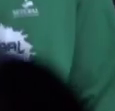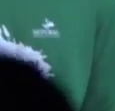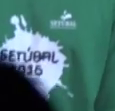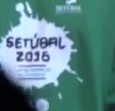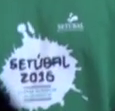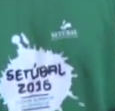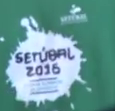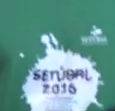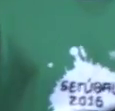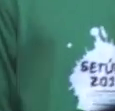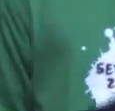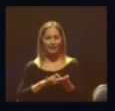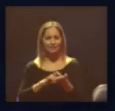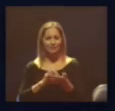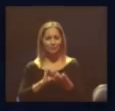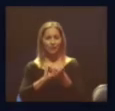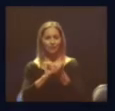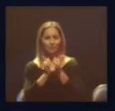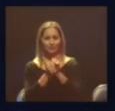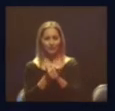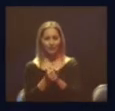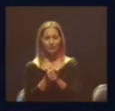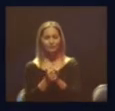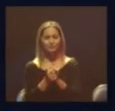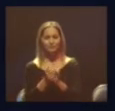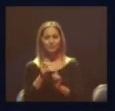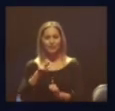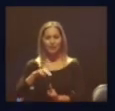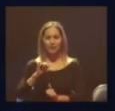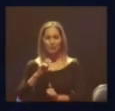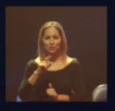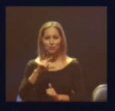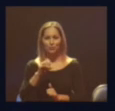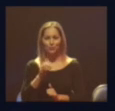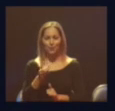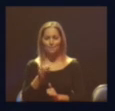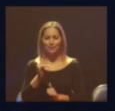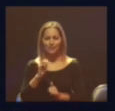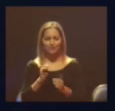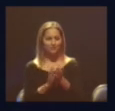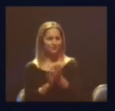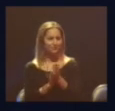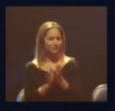No atletismo adaptado, Ângelo Paes.